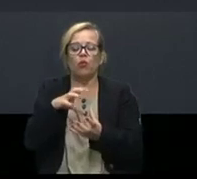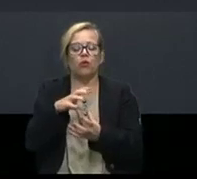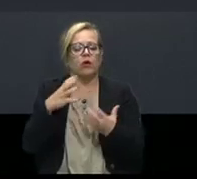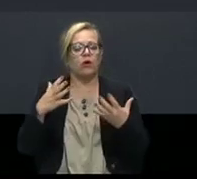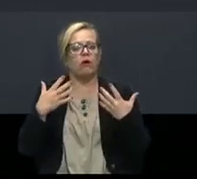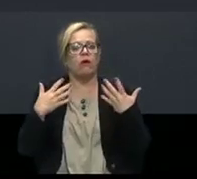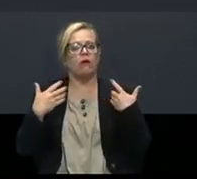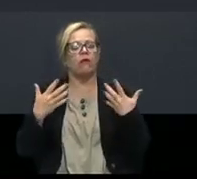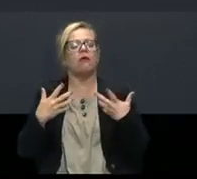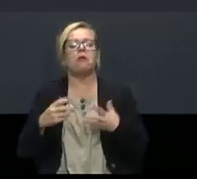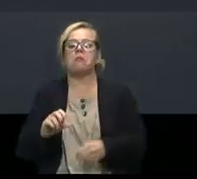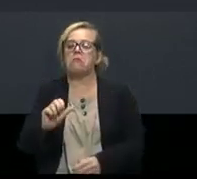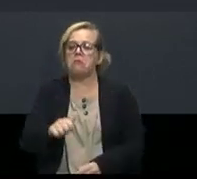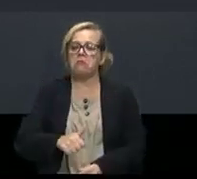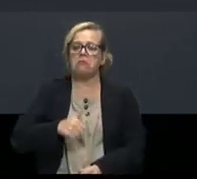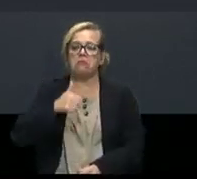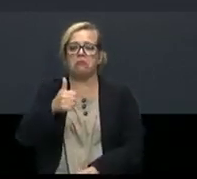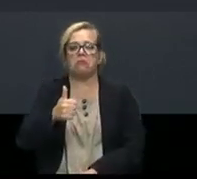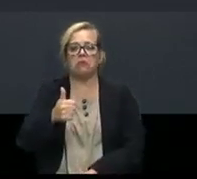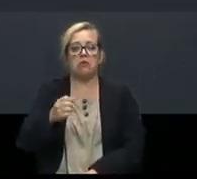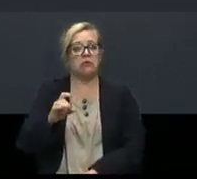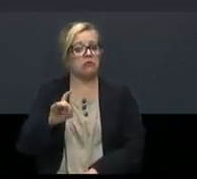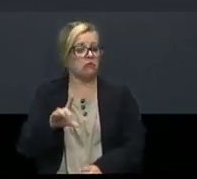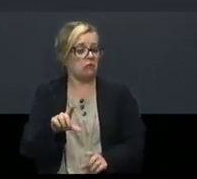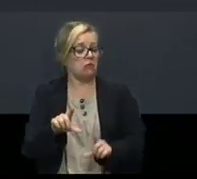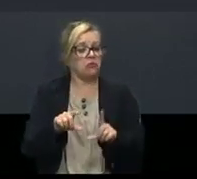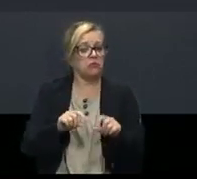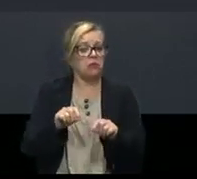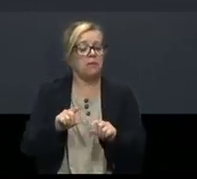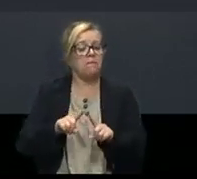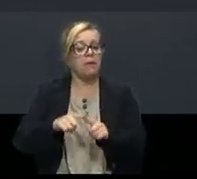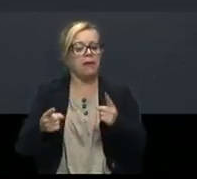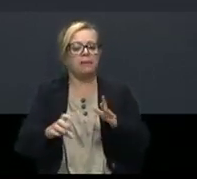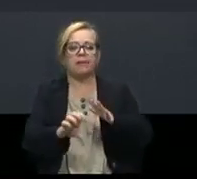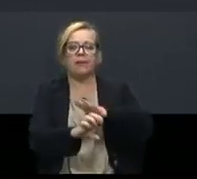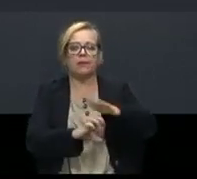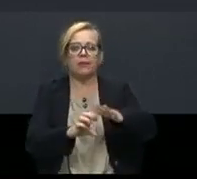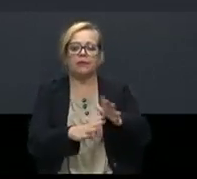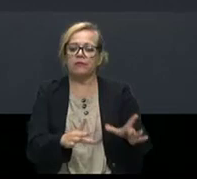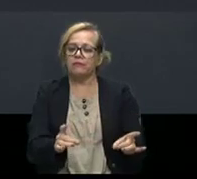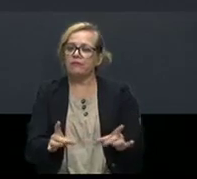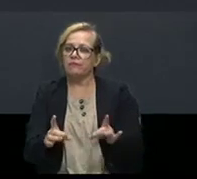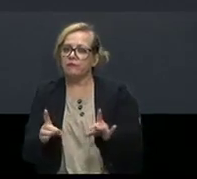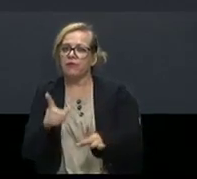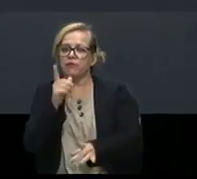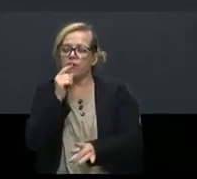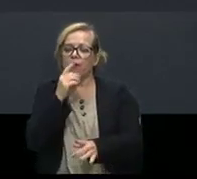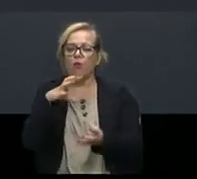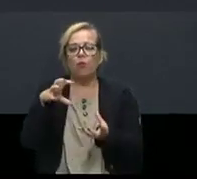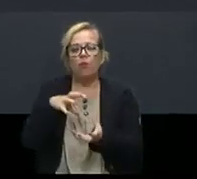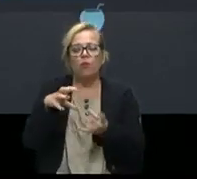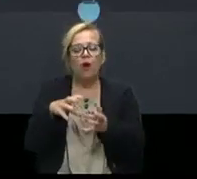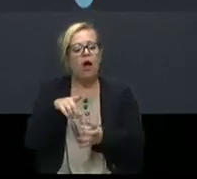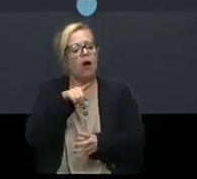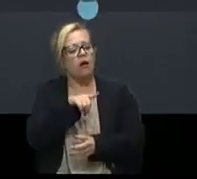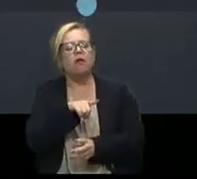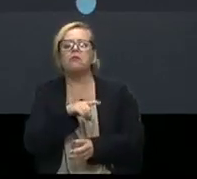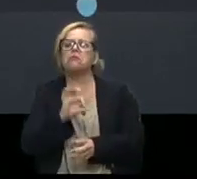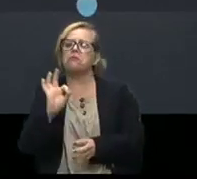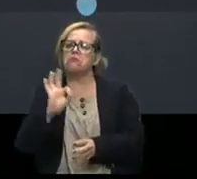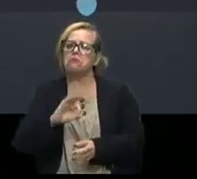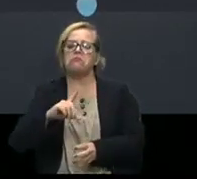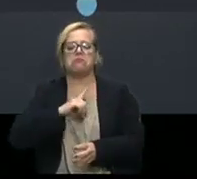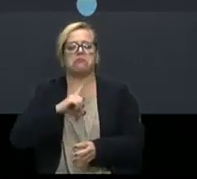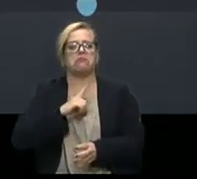é positiva. Para mim isso é só uma aposta, mas para uma empresa que vende água de coco, verificar se é mesmo essa